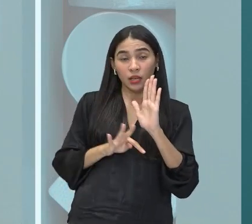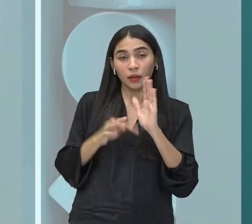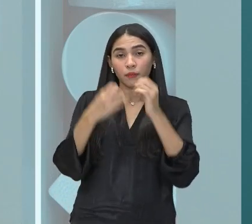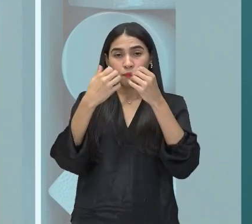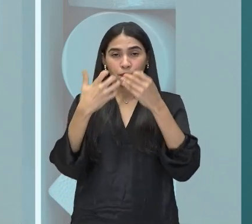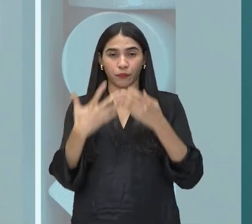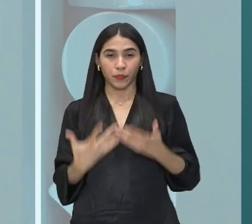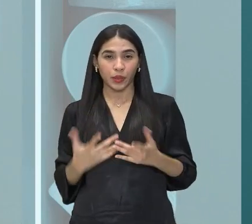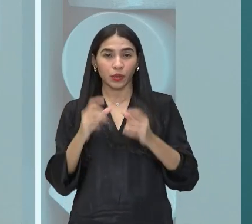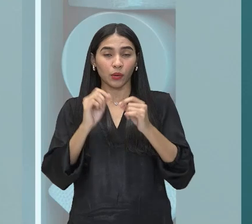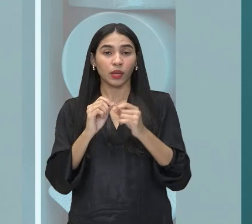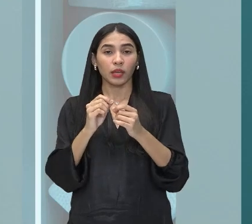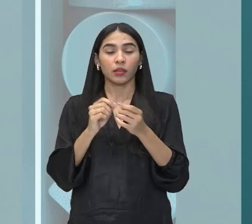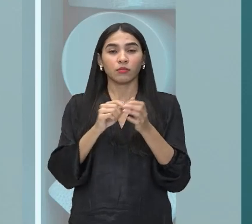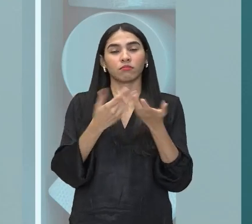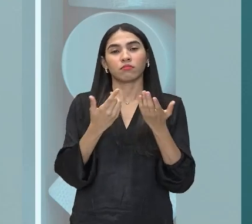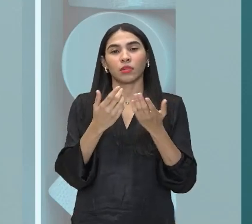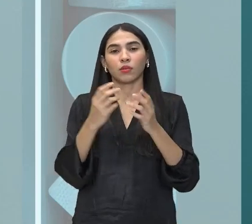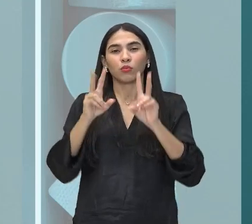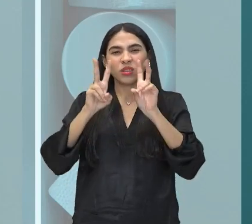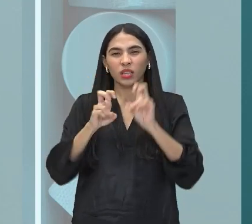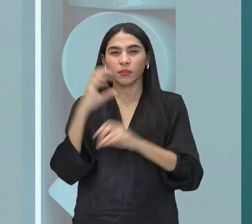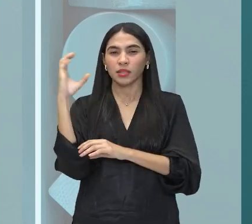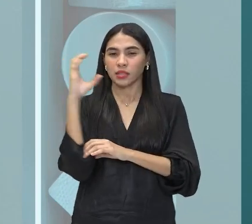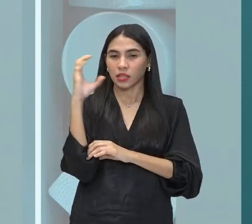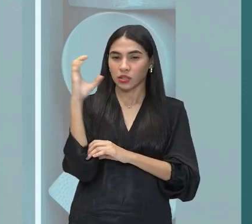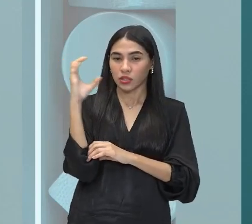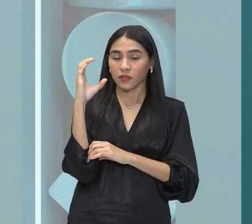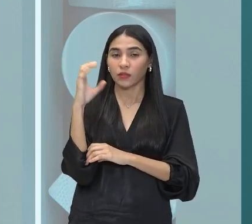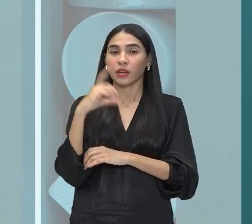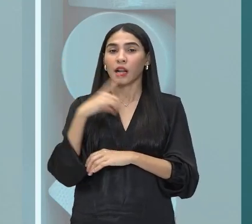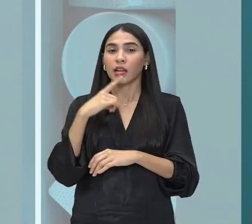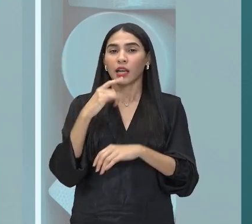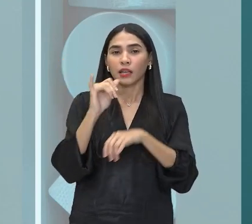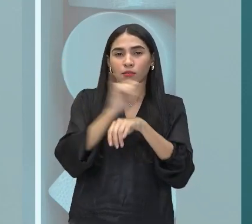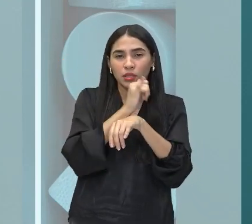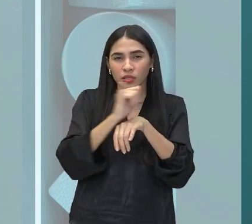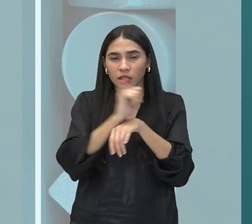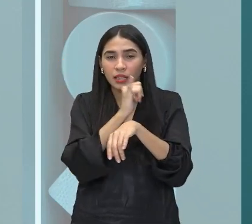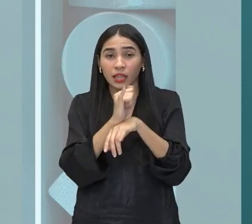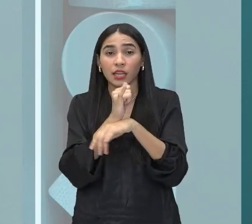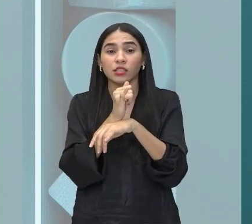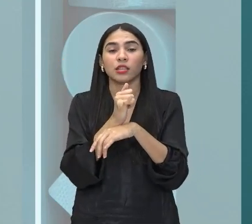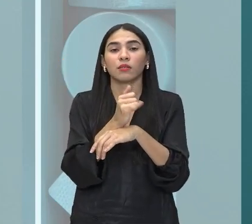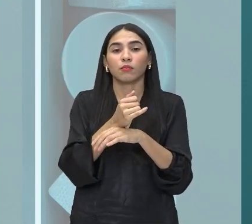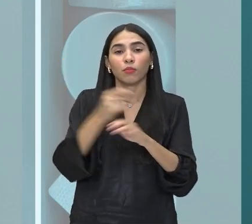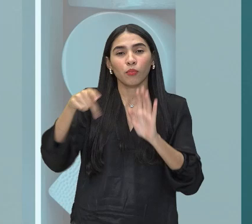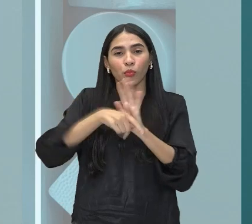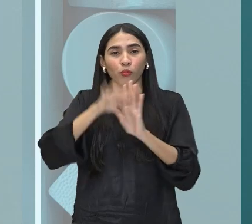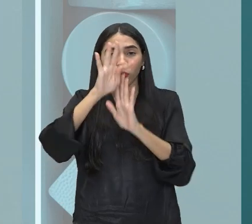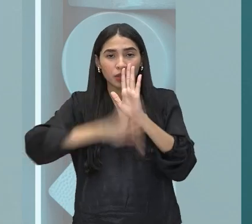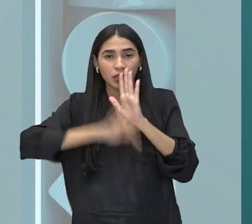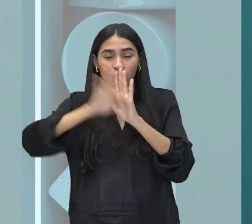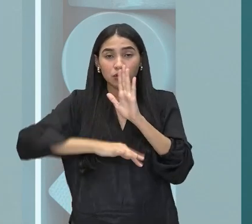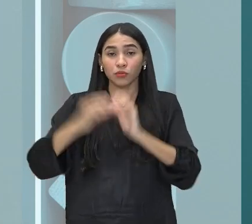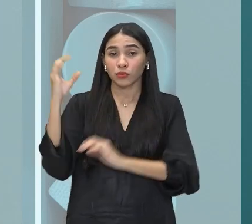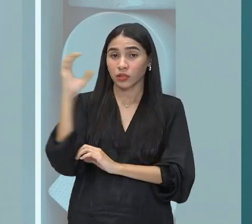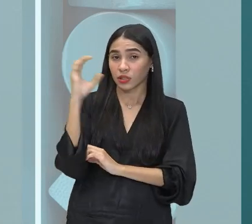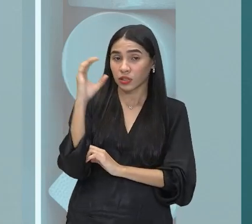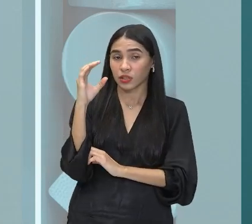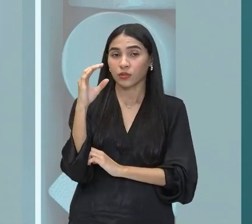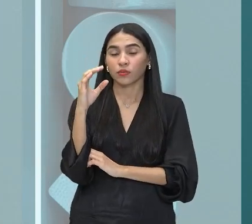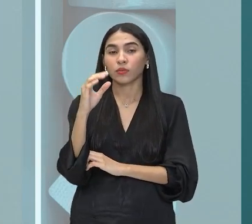uma questão científica, que tem uma construção aí de divulgação de um estudo científico, é um texto que segue uma